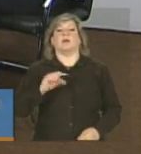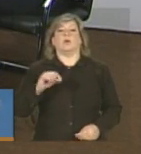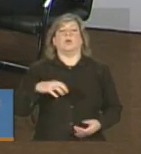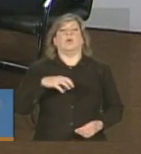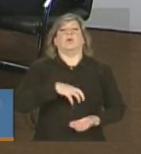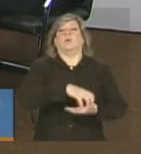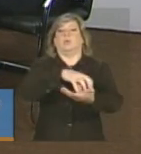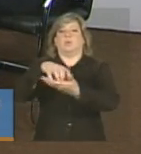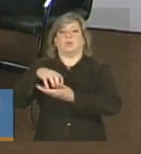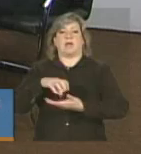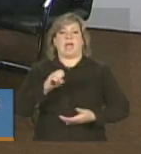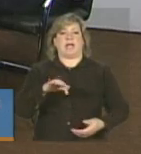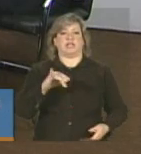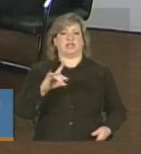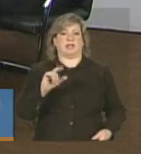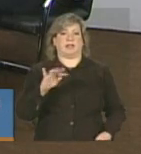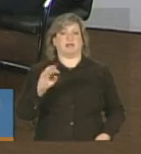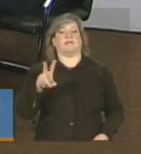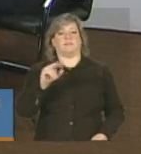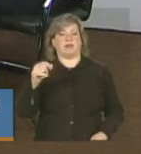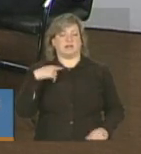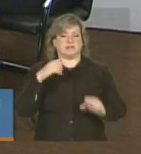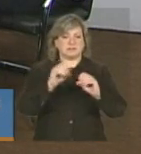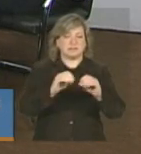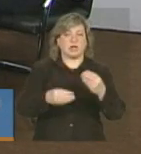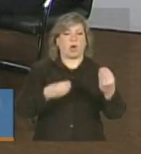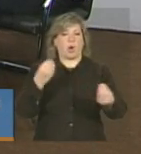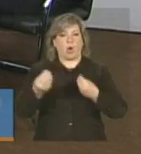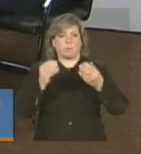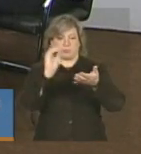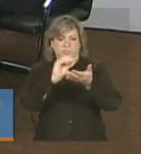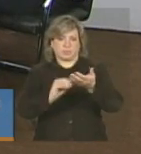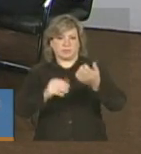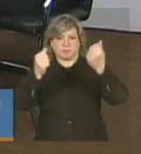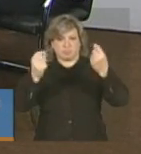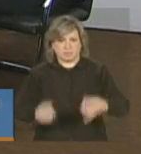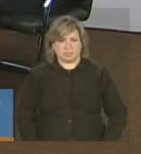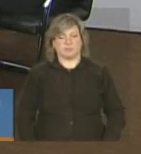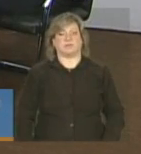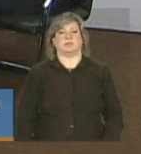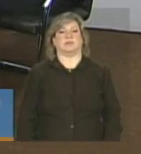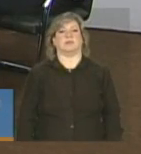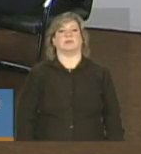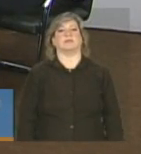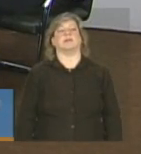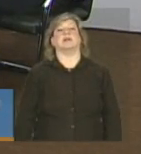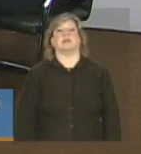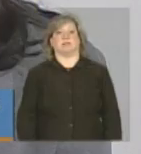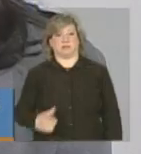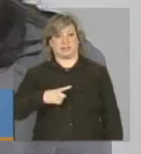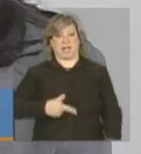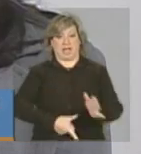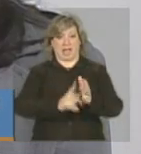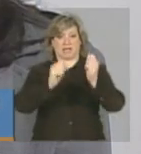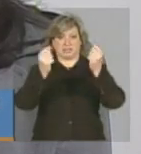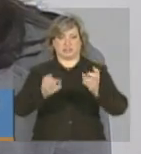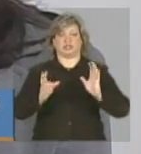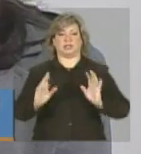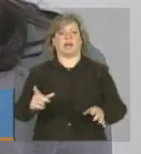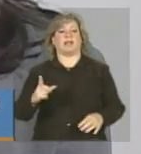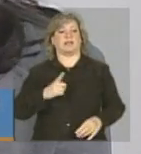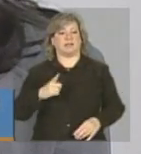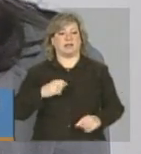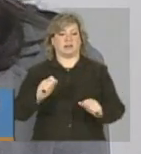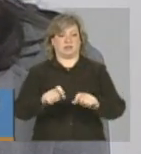orientadas quanto ao preenchimento do questionário? Bom, você já comentou sobre isso, mas é bom reforçar, né? Na verdade, já está lá na página,